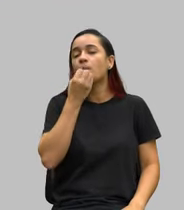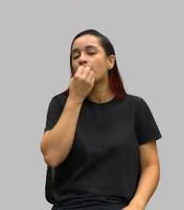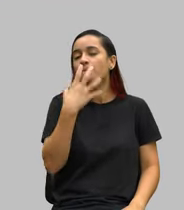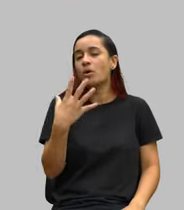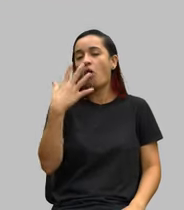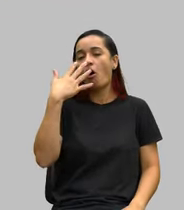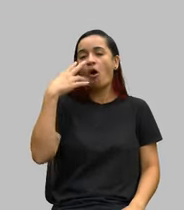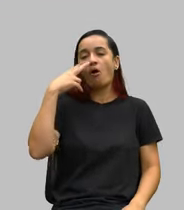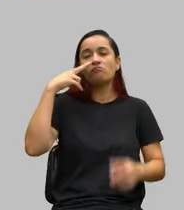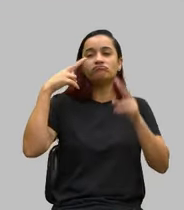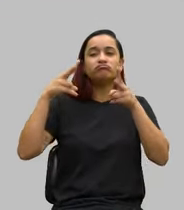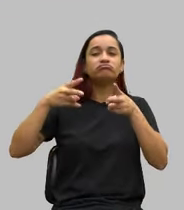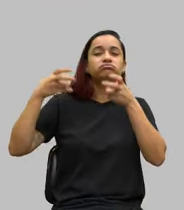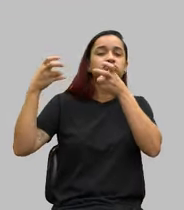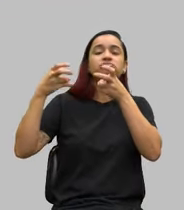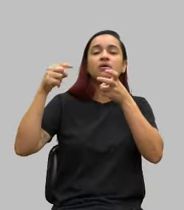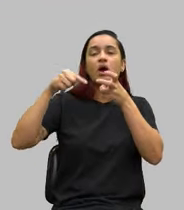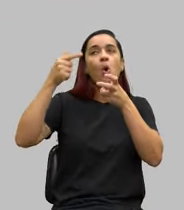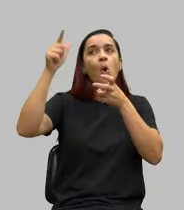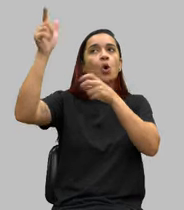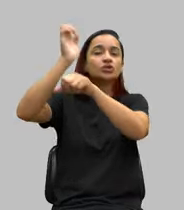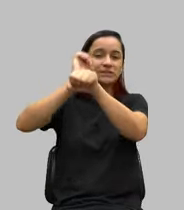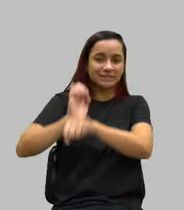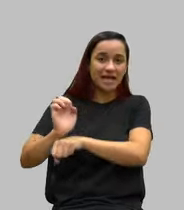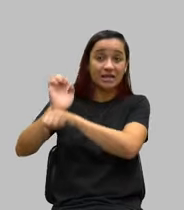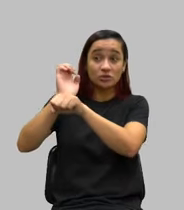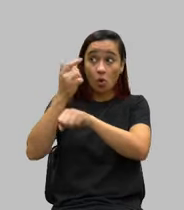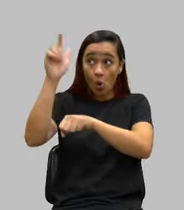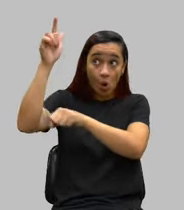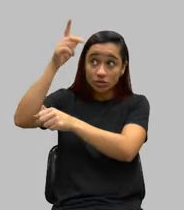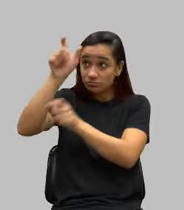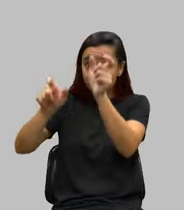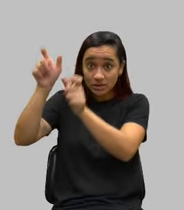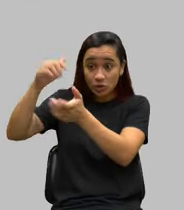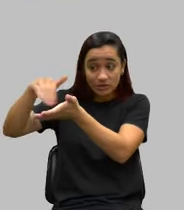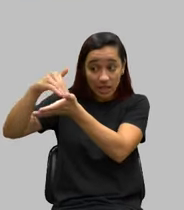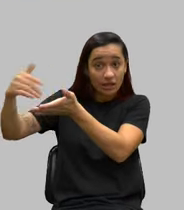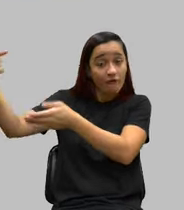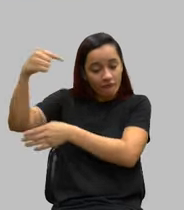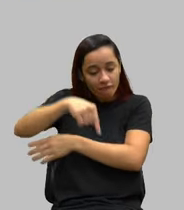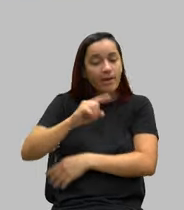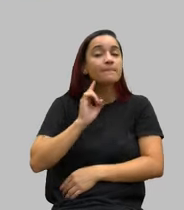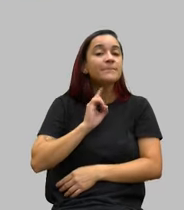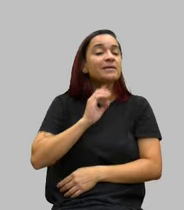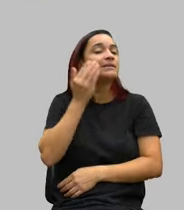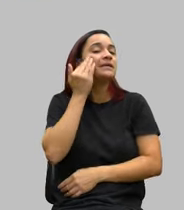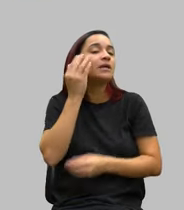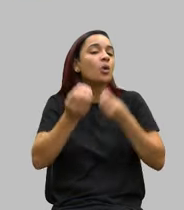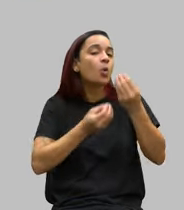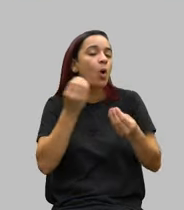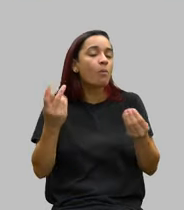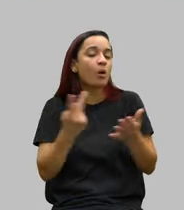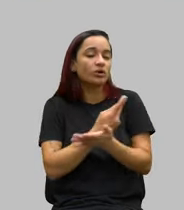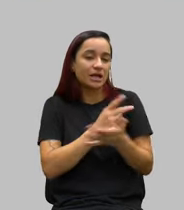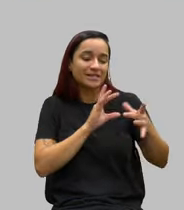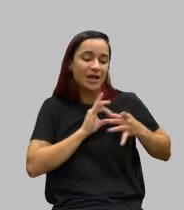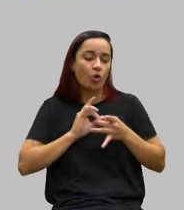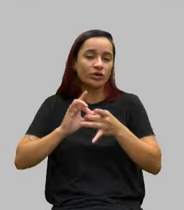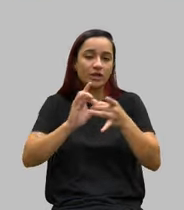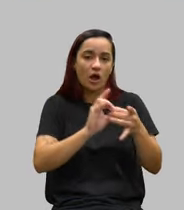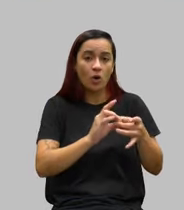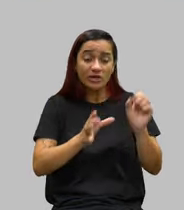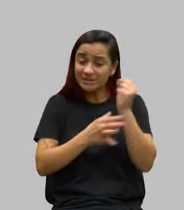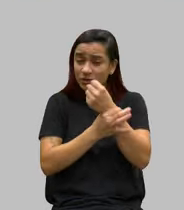muitos outros secretários vem em Minas Gerais para procurar entender como é que funciona essa integração a gente tem que entender que a segurança É Uma Só PC